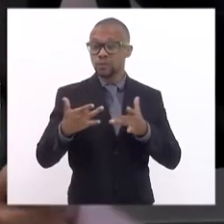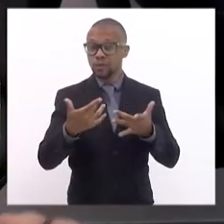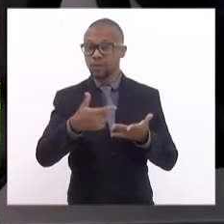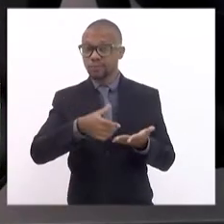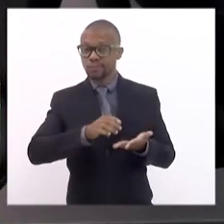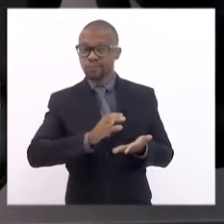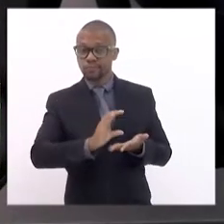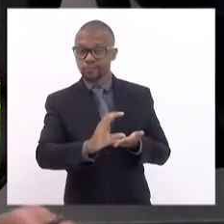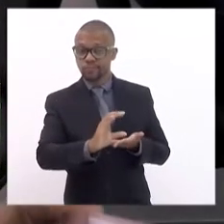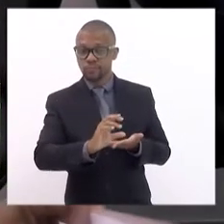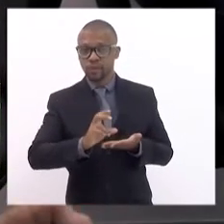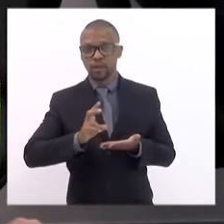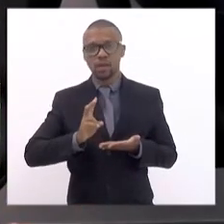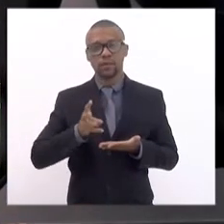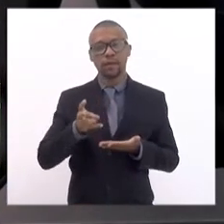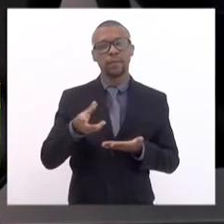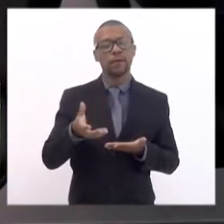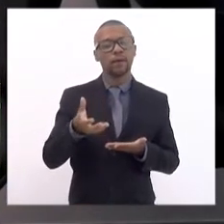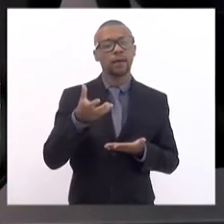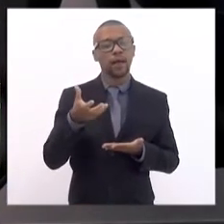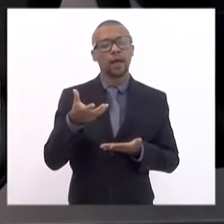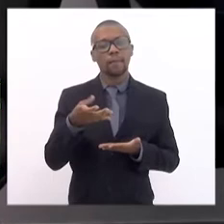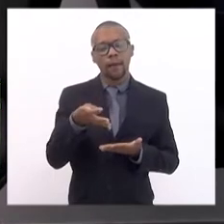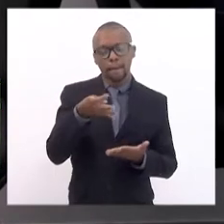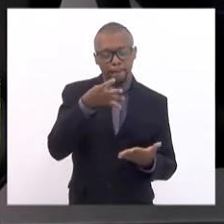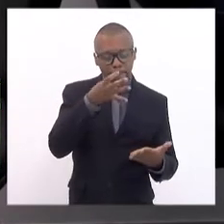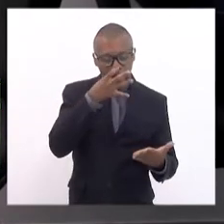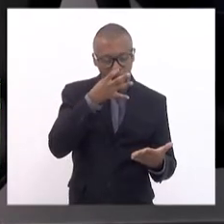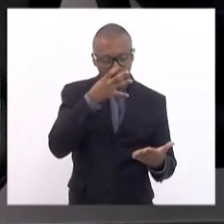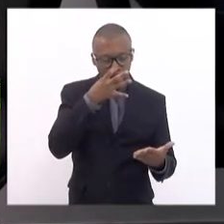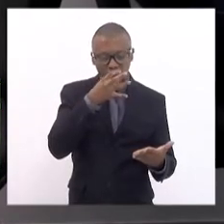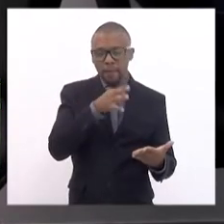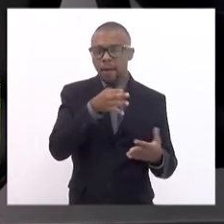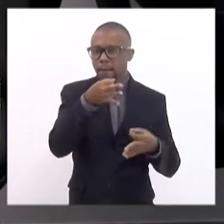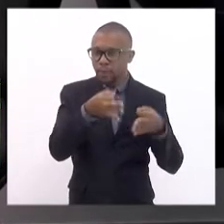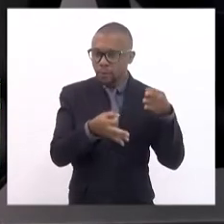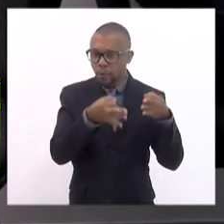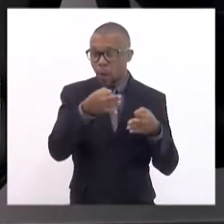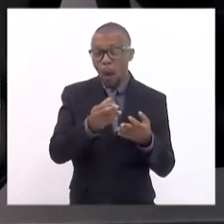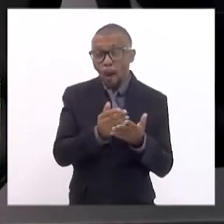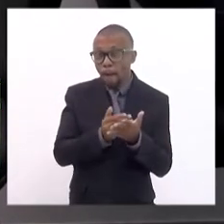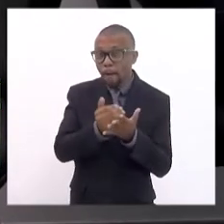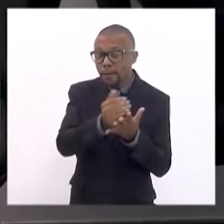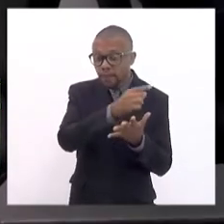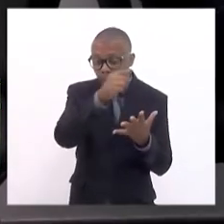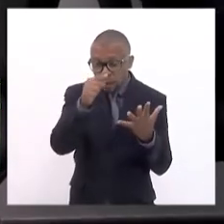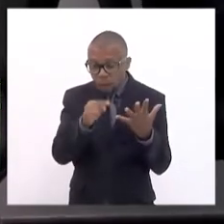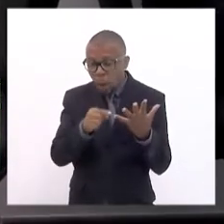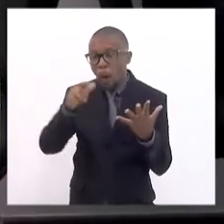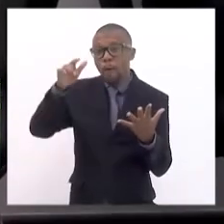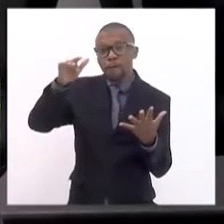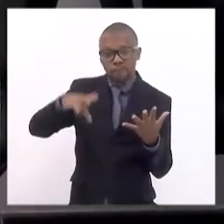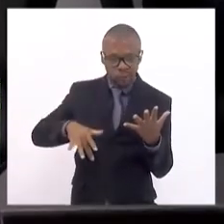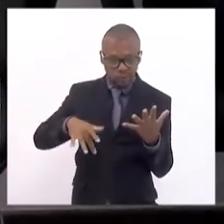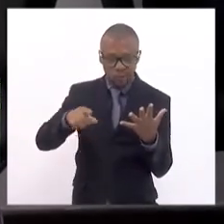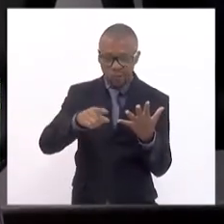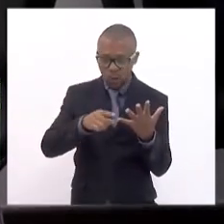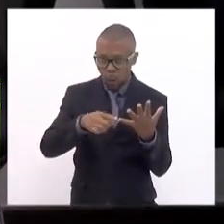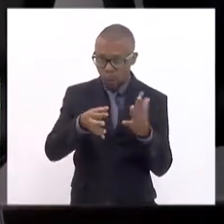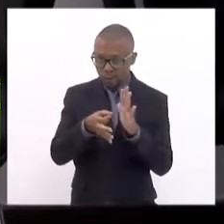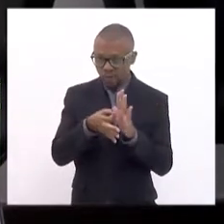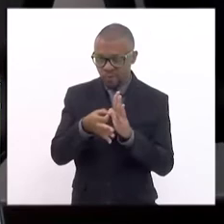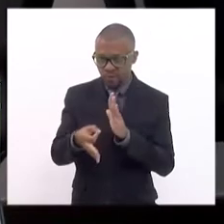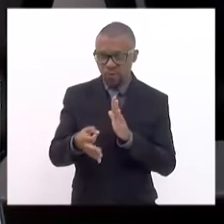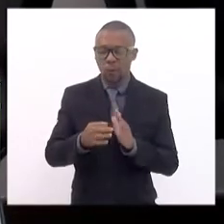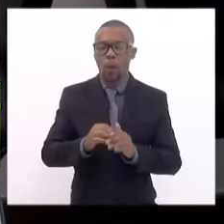e eu sempre gosto também, nas minhas apreciações jurídicas, começar pelo fim. Então, começando pelo fim, eu acho